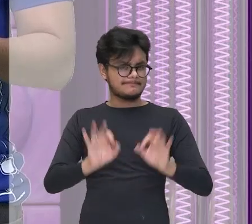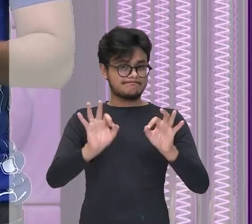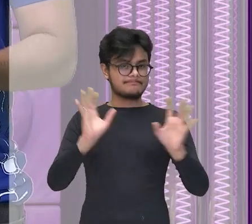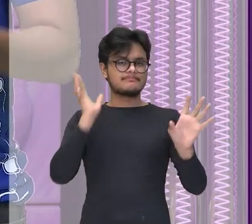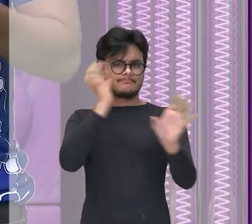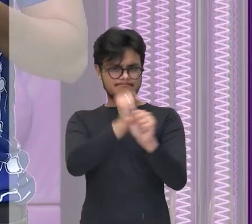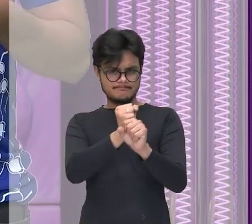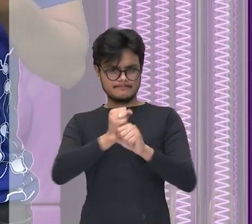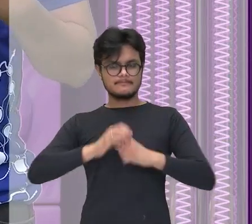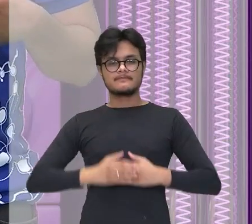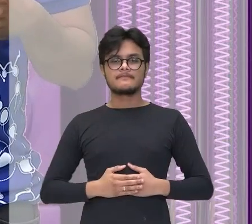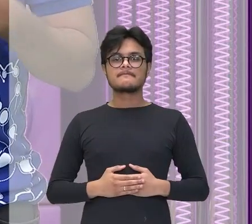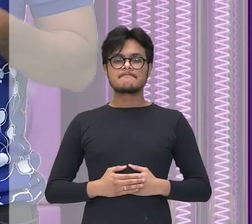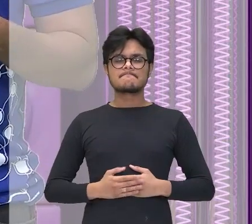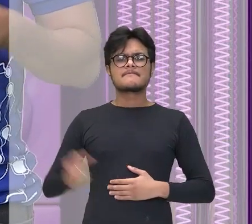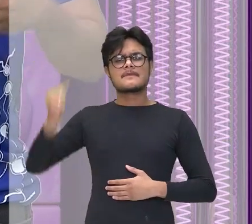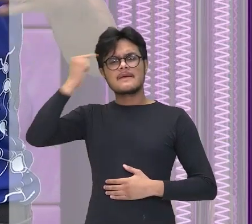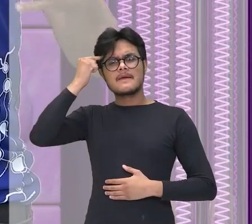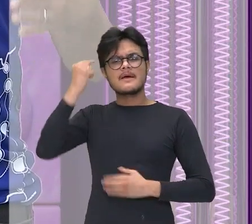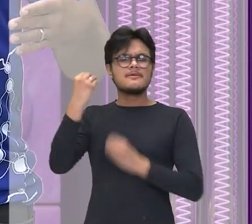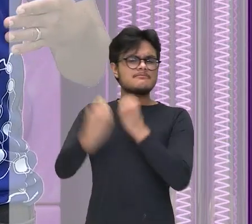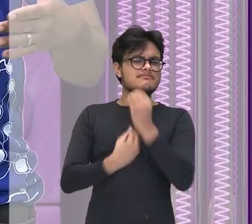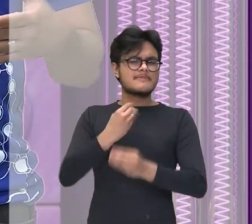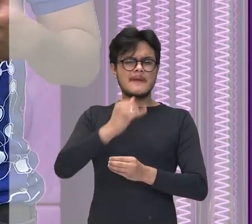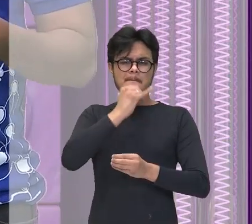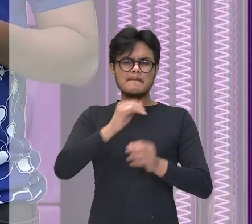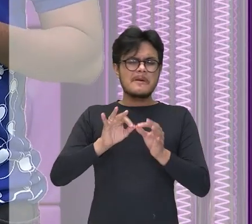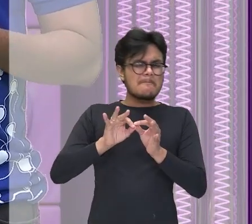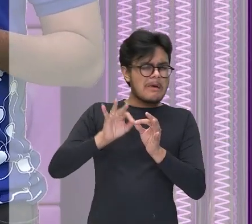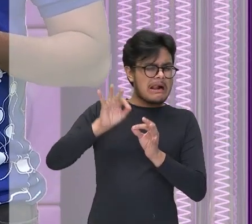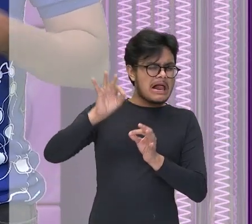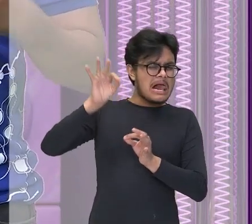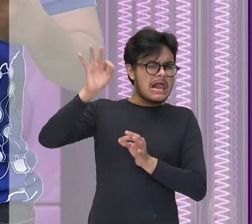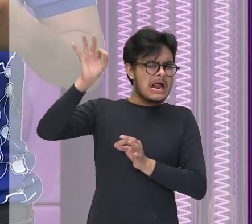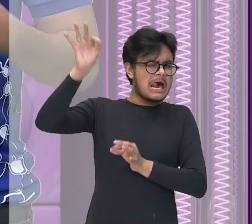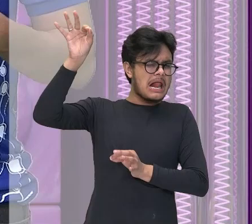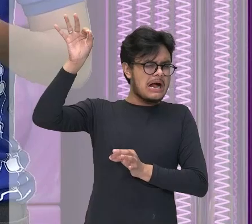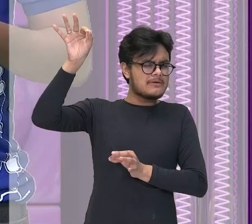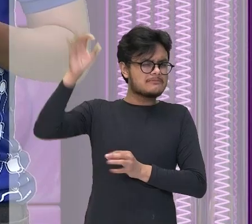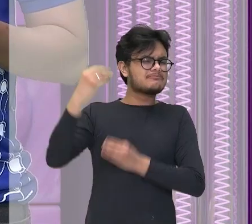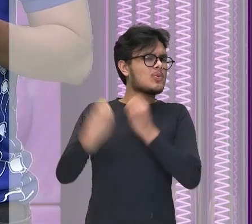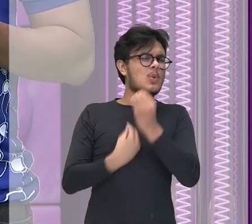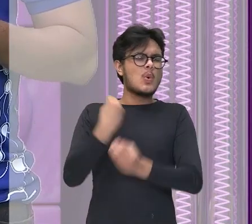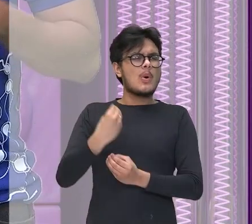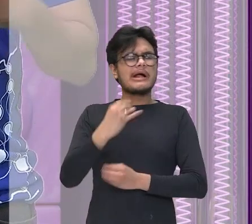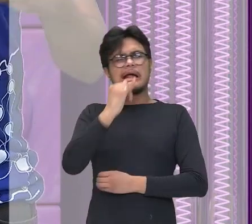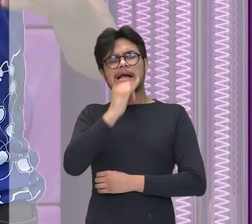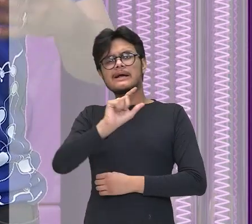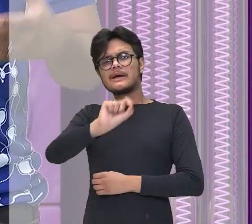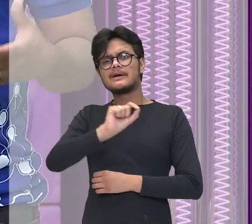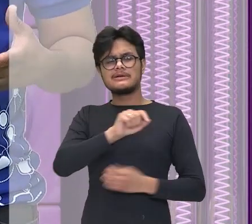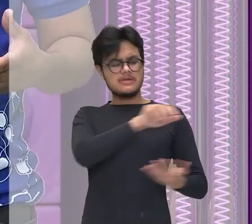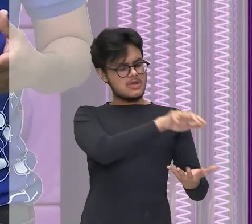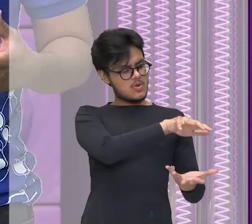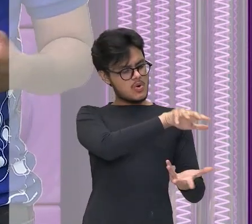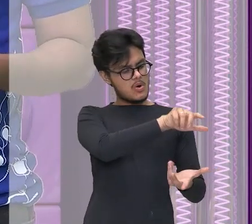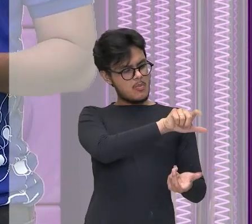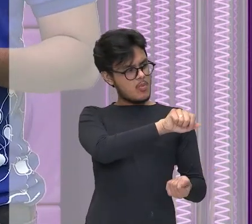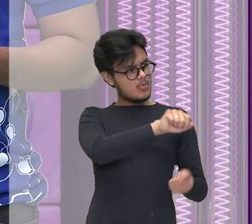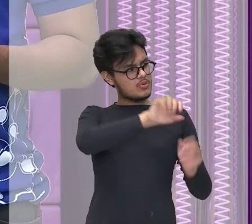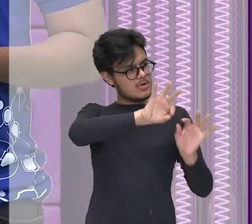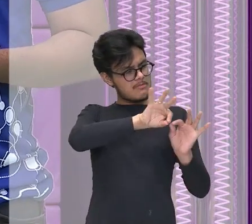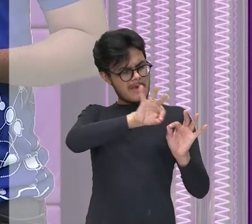distâncias muito pequenas, vamos pensar em distâncias muito grandes. Por exemplo, qual é a distância da Terra até o